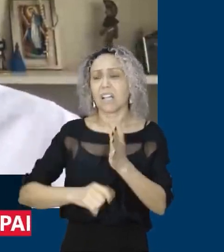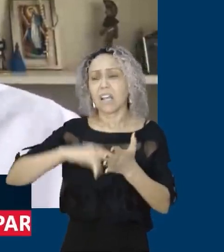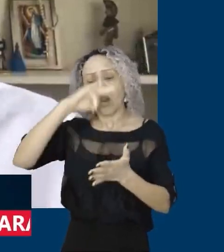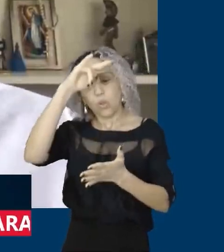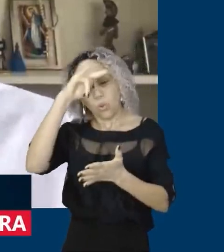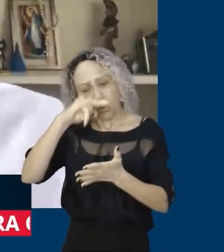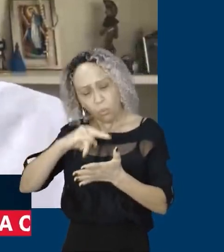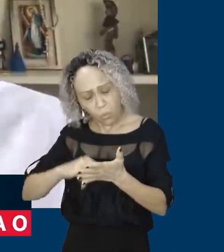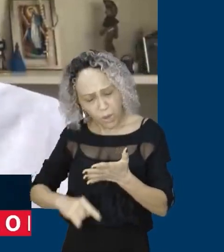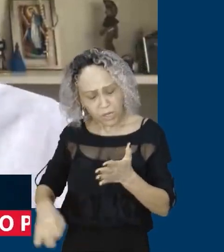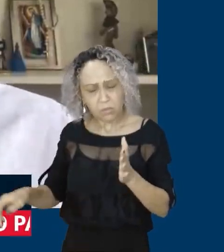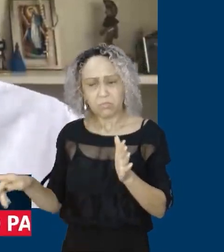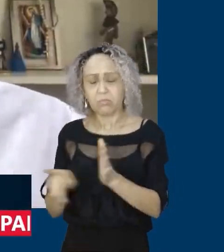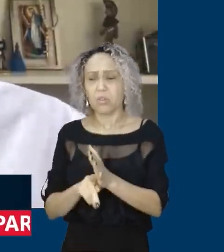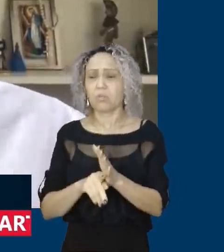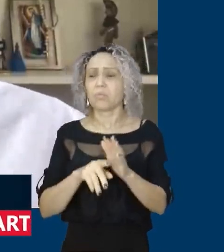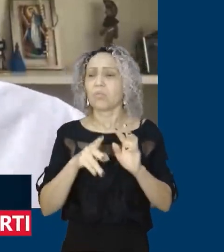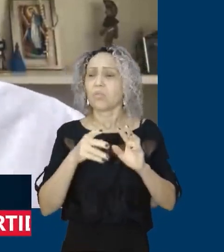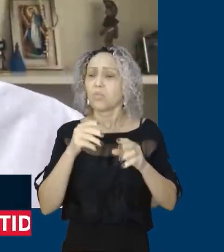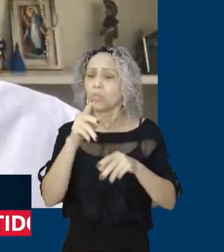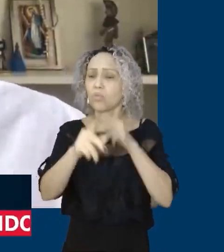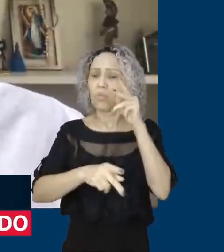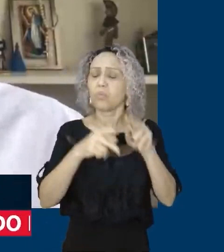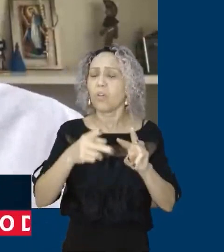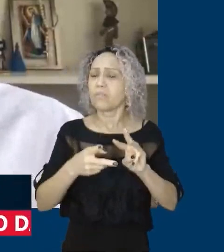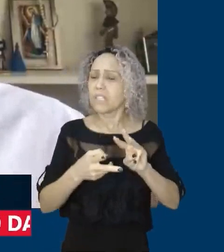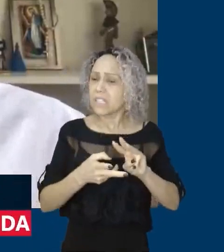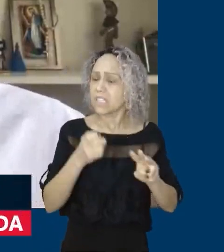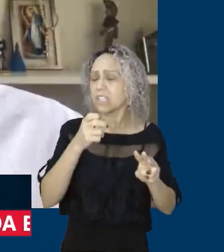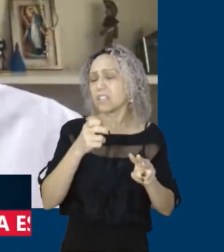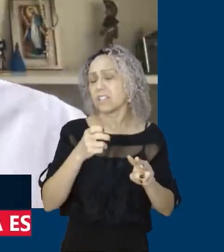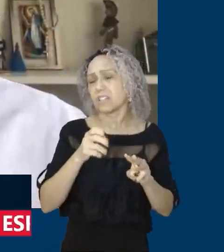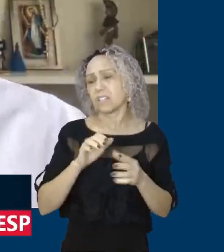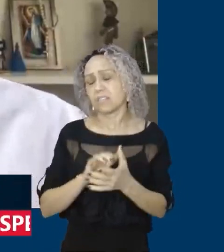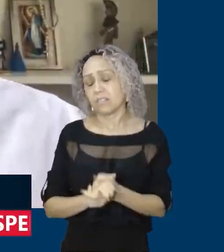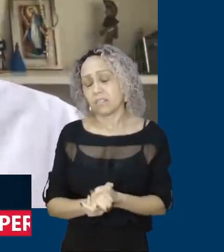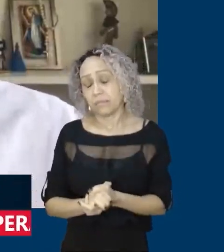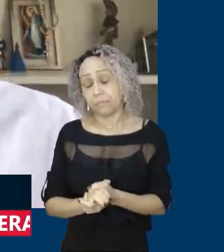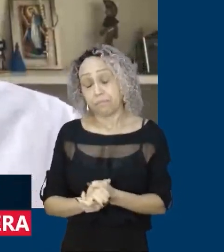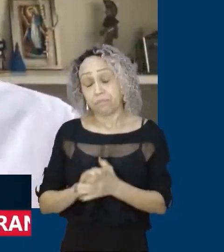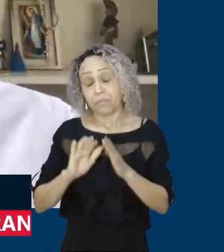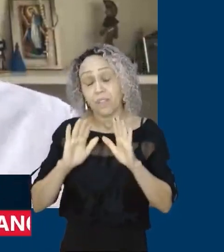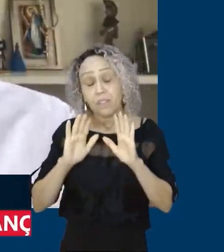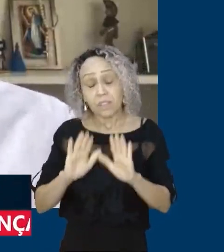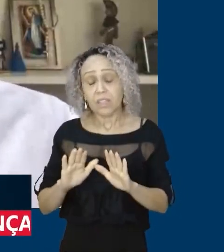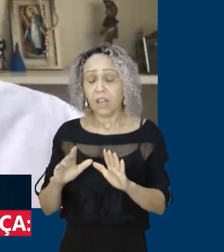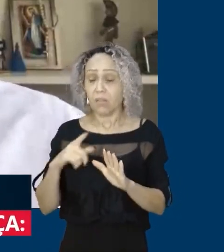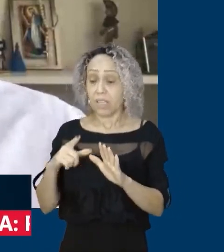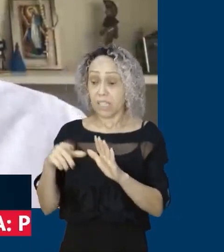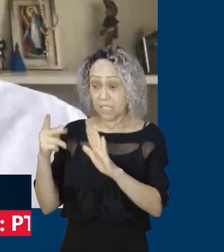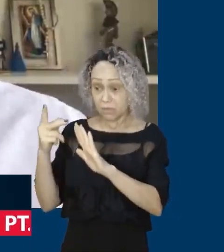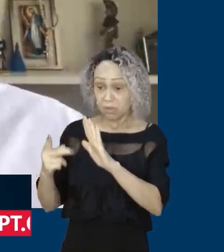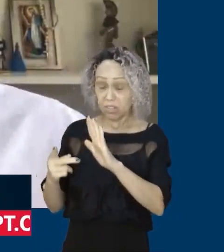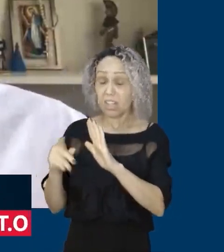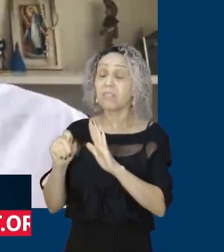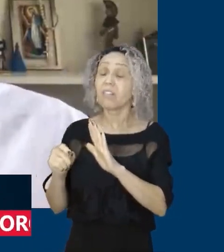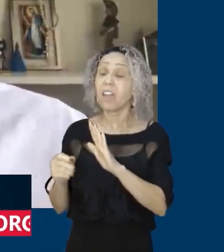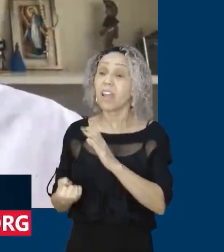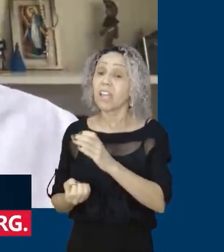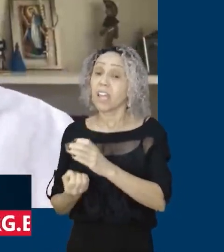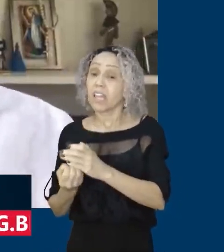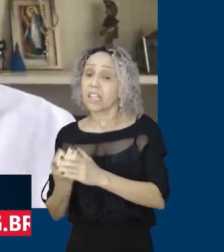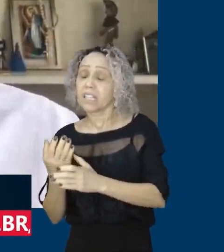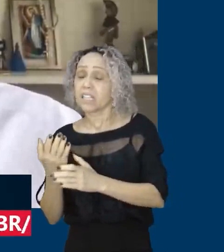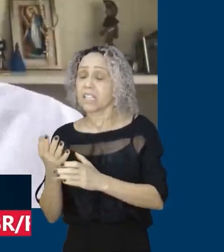tomada. Ela permite que se faça contato com povos isolados que optaram culturalmente